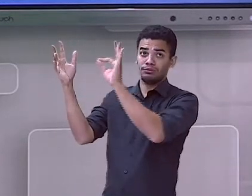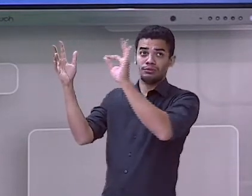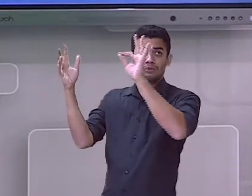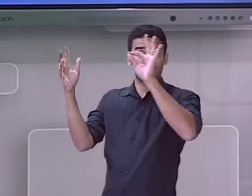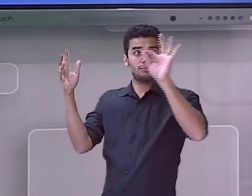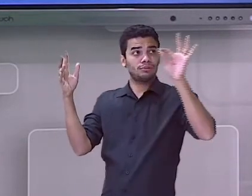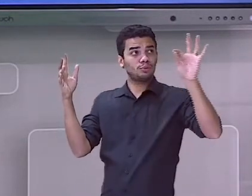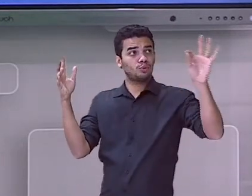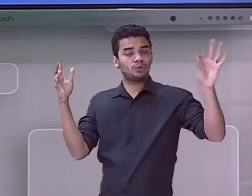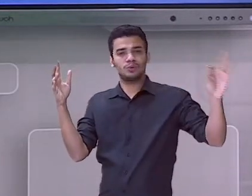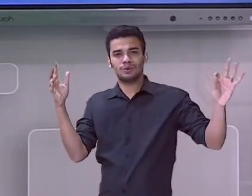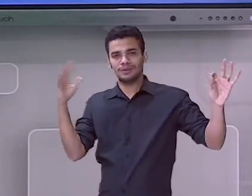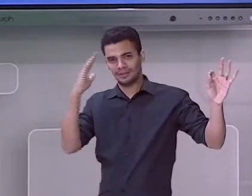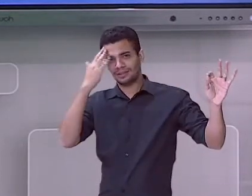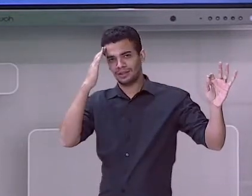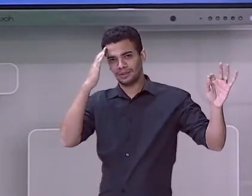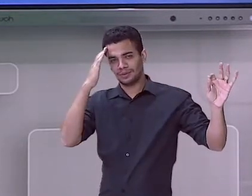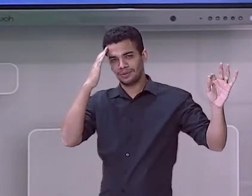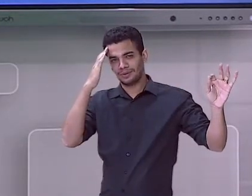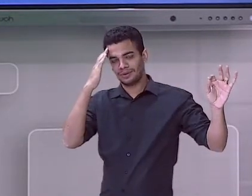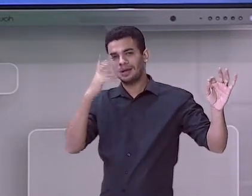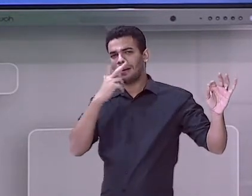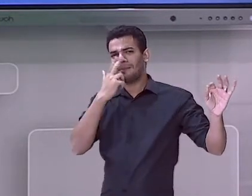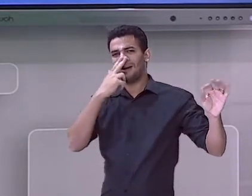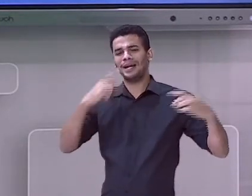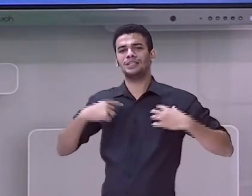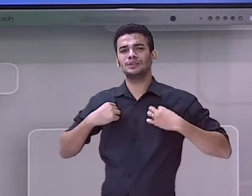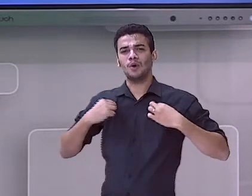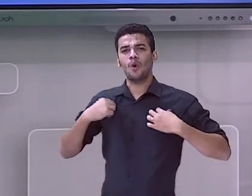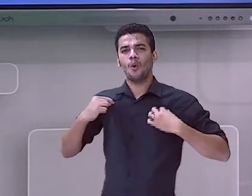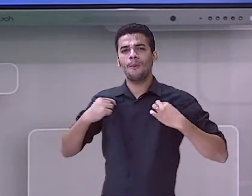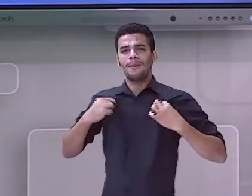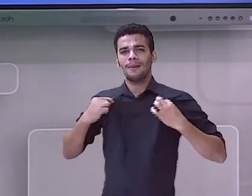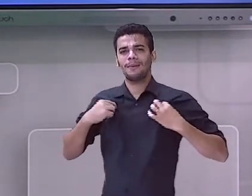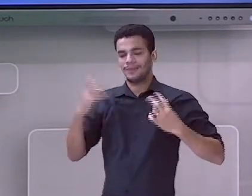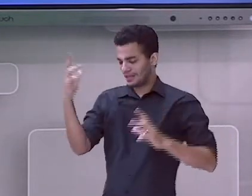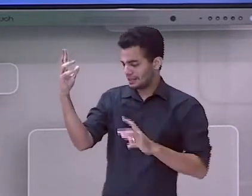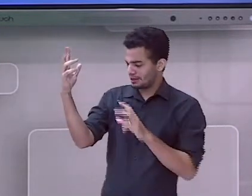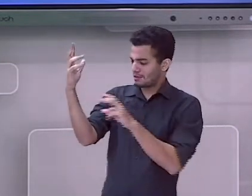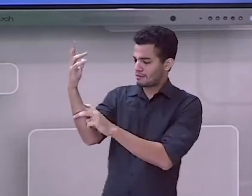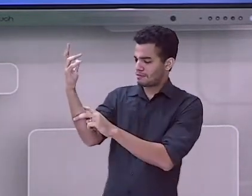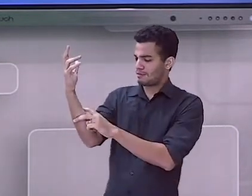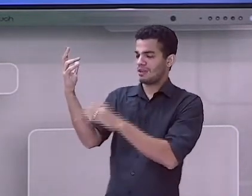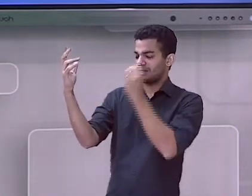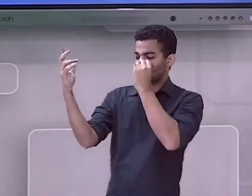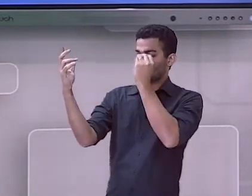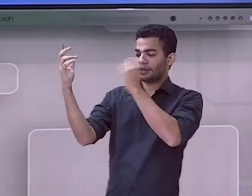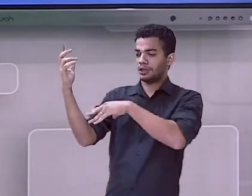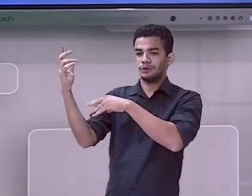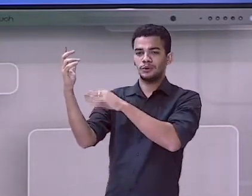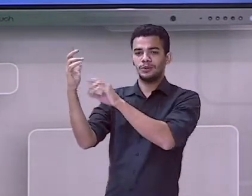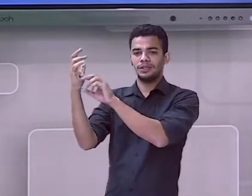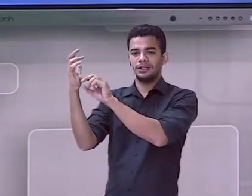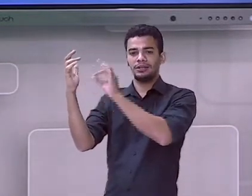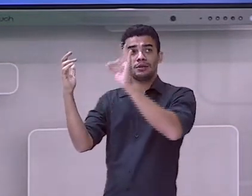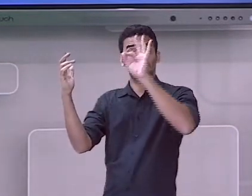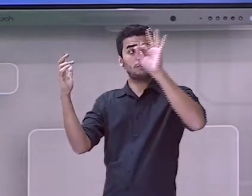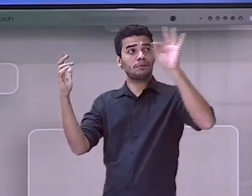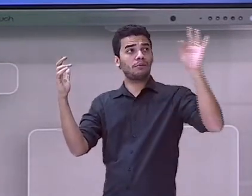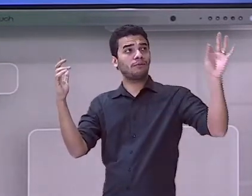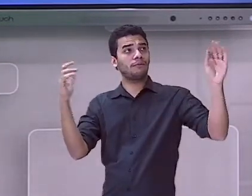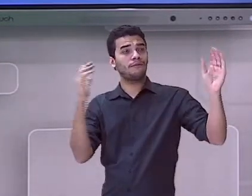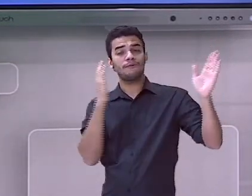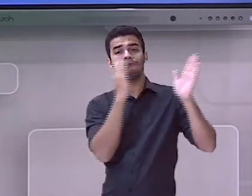lugar. Então, olha só, quando a gente acha aquilo ali, é porque ela já fez esse processo de